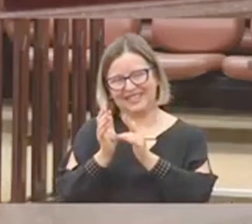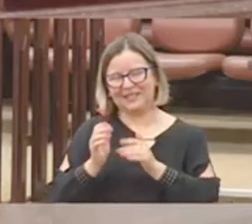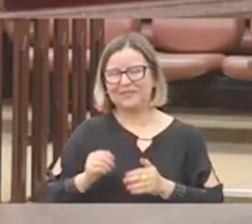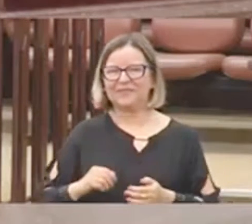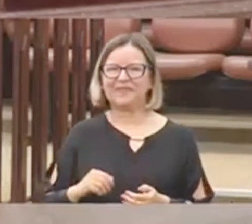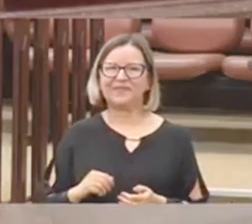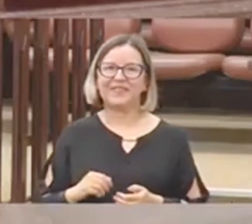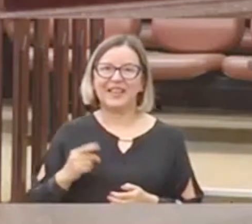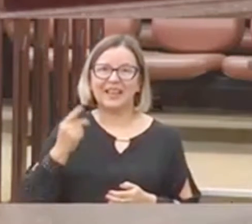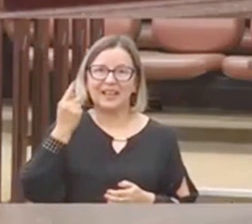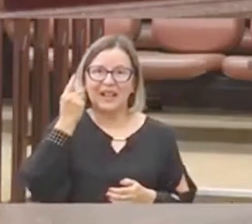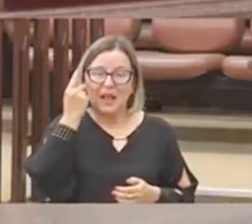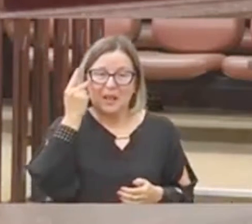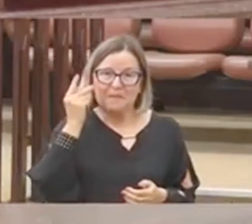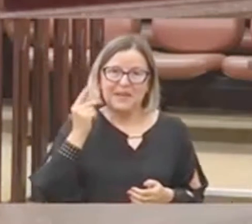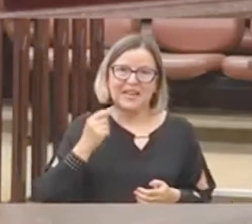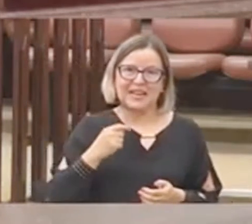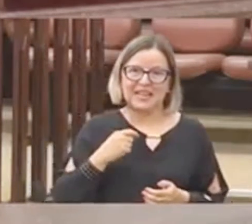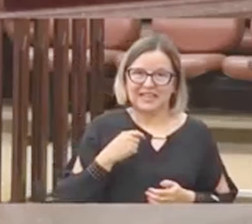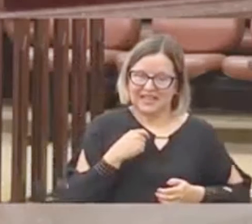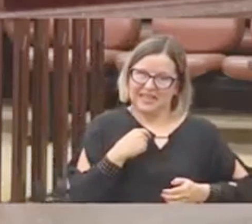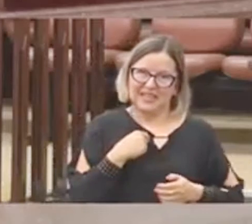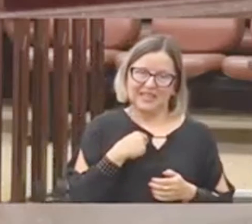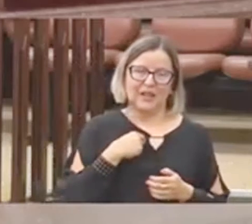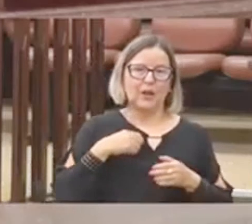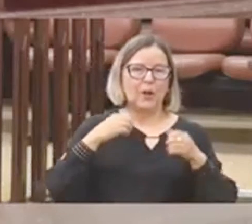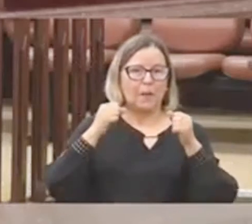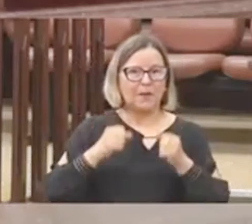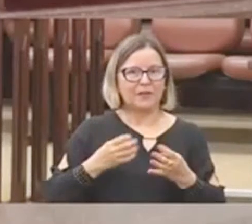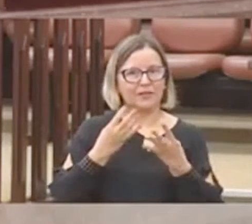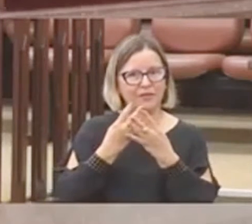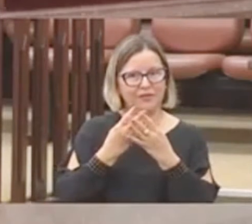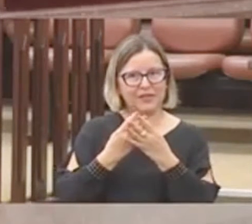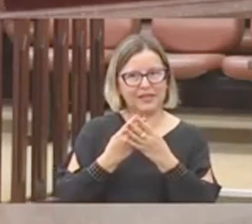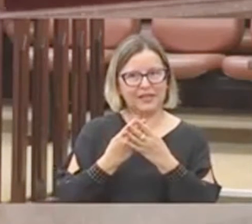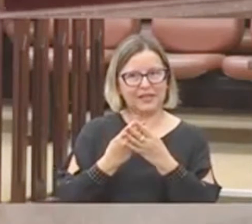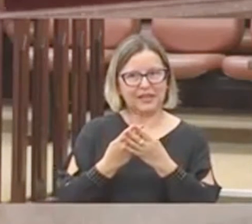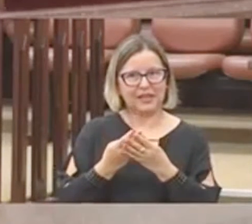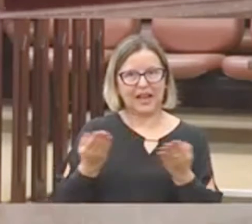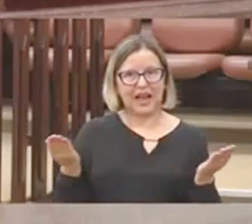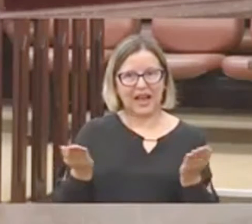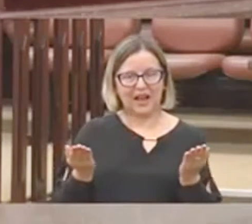Para que eu pudesse dizer como Paulo, vivo não mais eu, mas é Cristo que vive em mim.